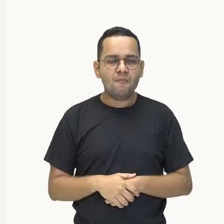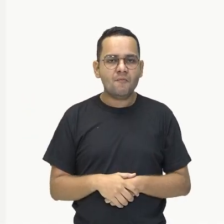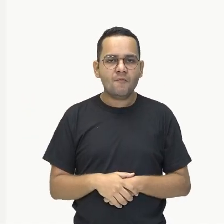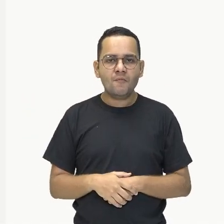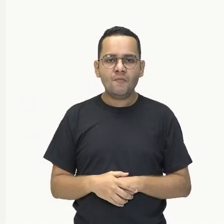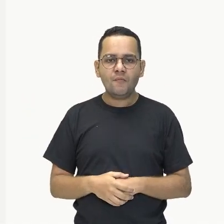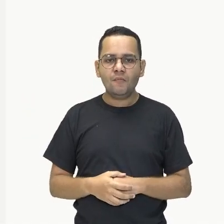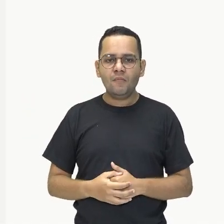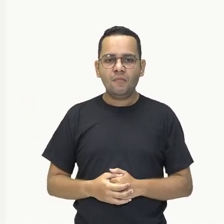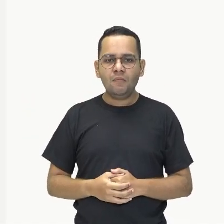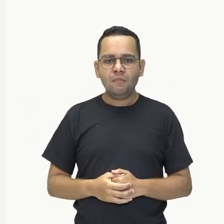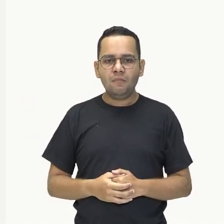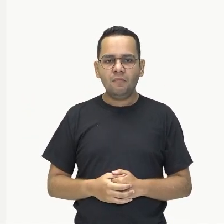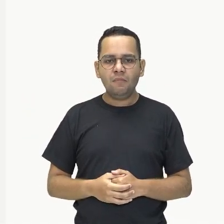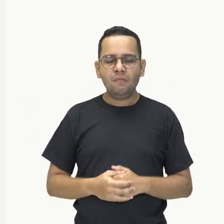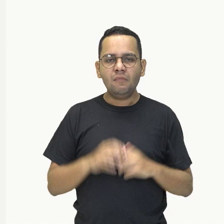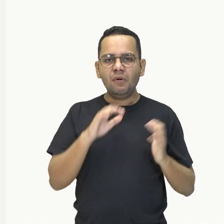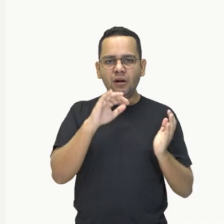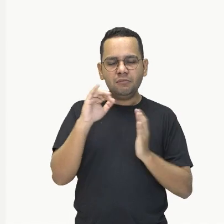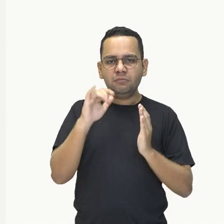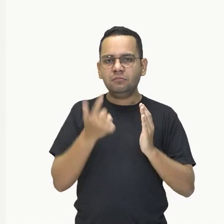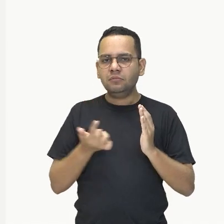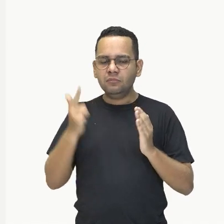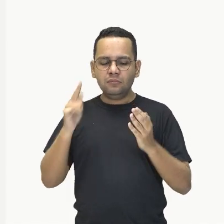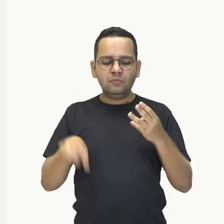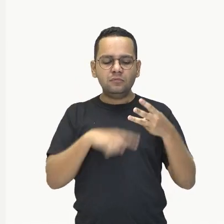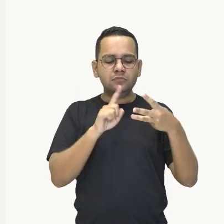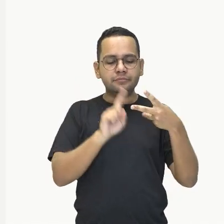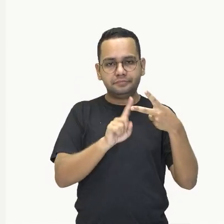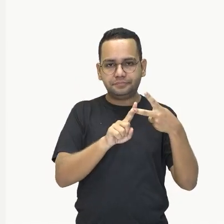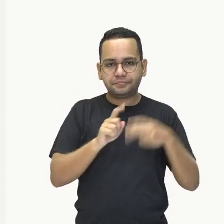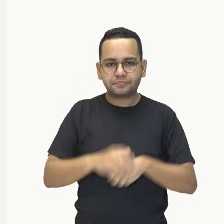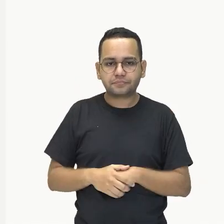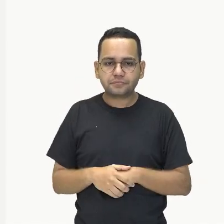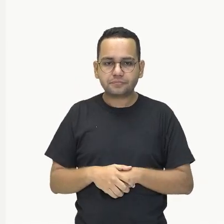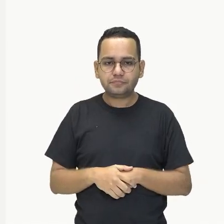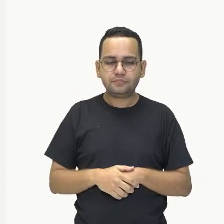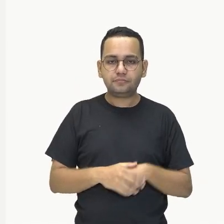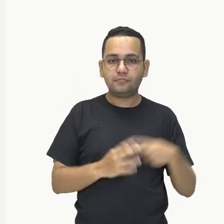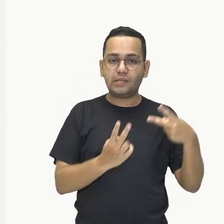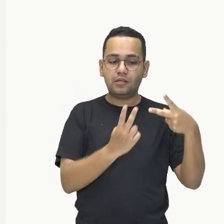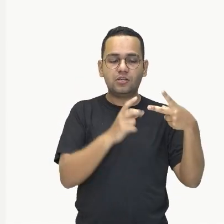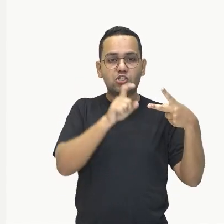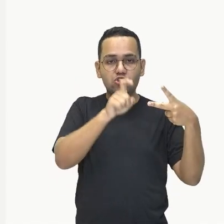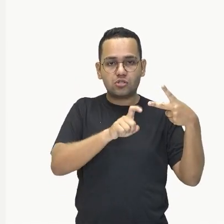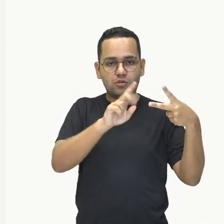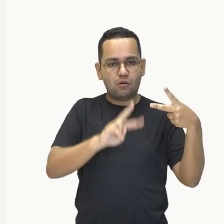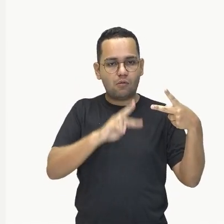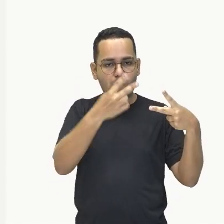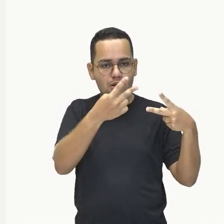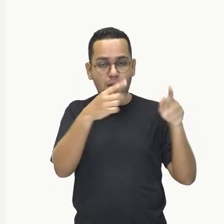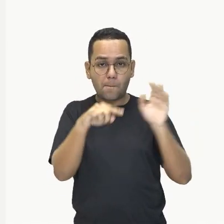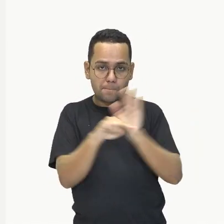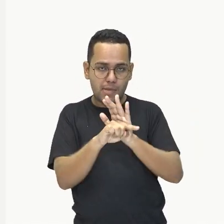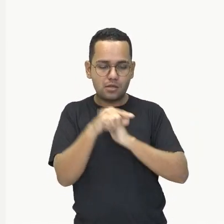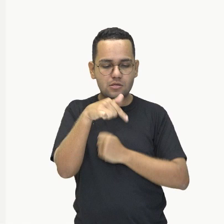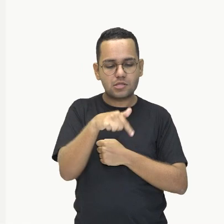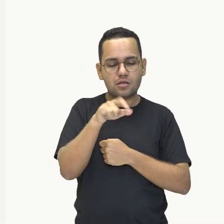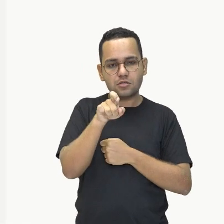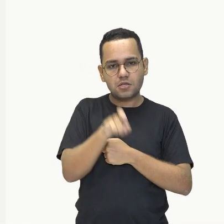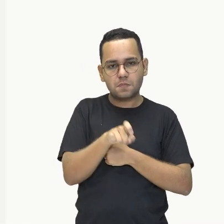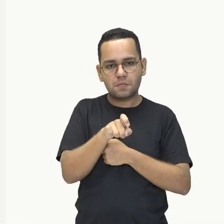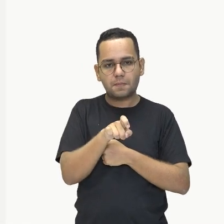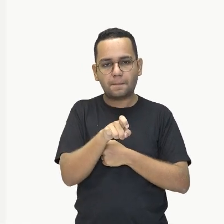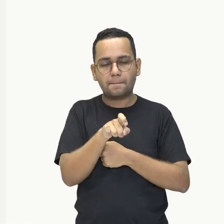Tá? Nosso próximo exemplo, ó, eu tenho um termo, x ao quadrado. Outro termo, menos